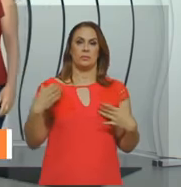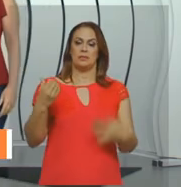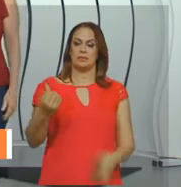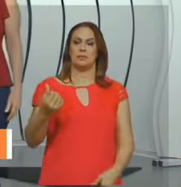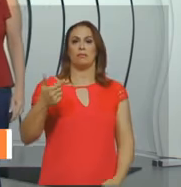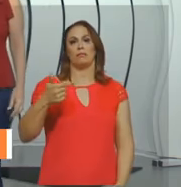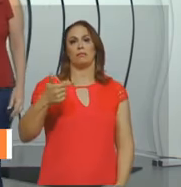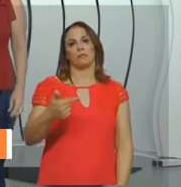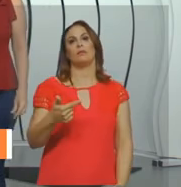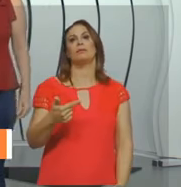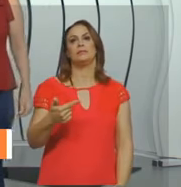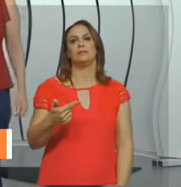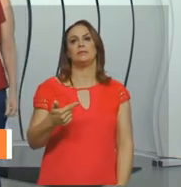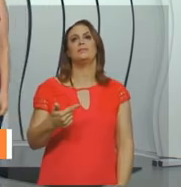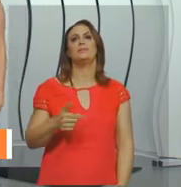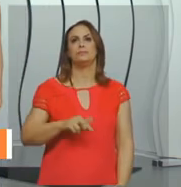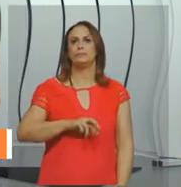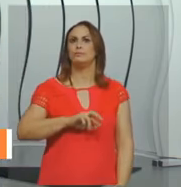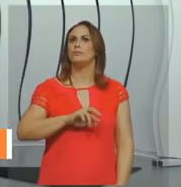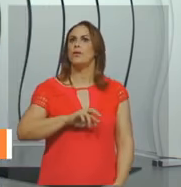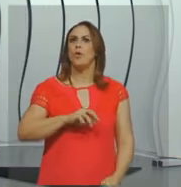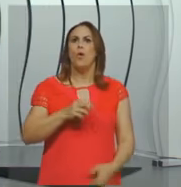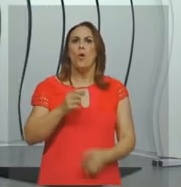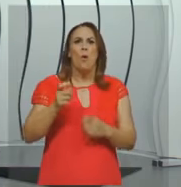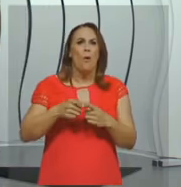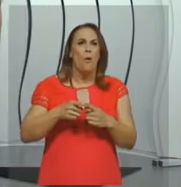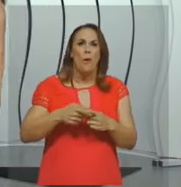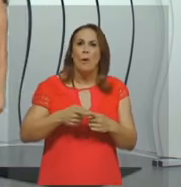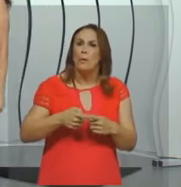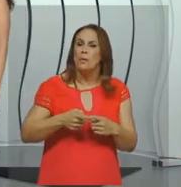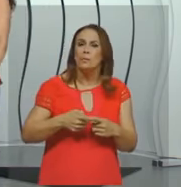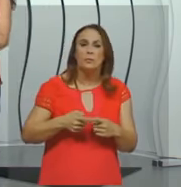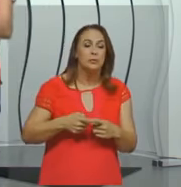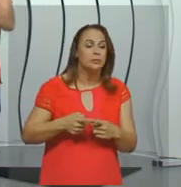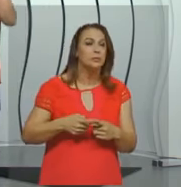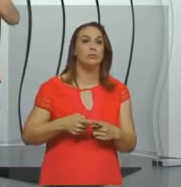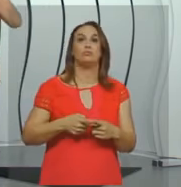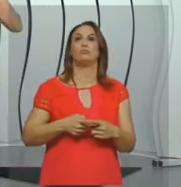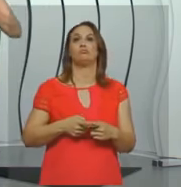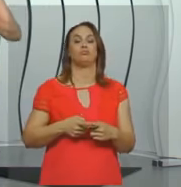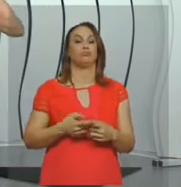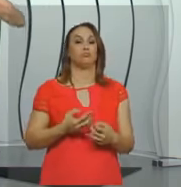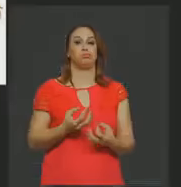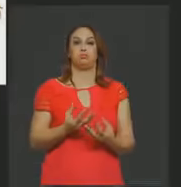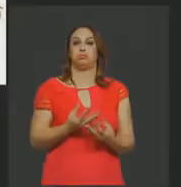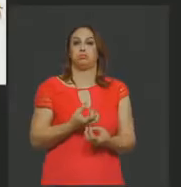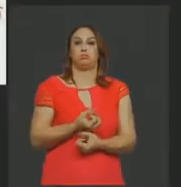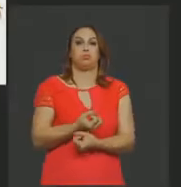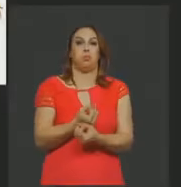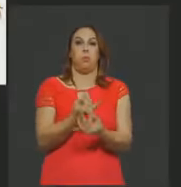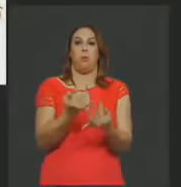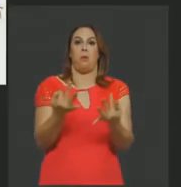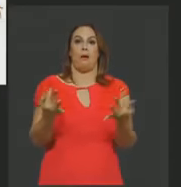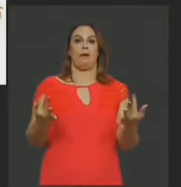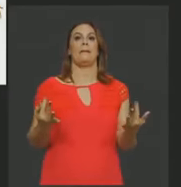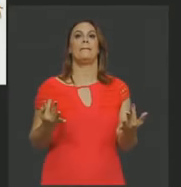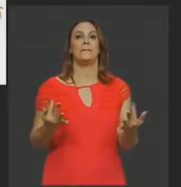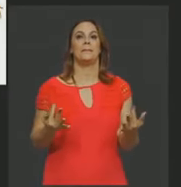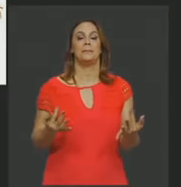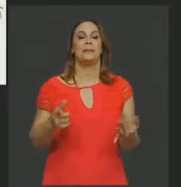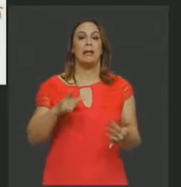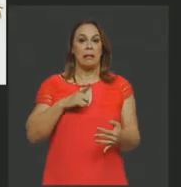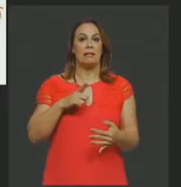Bem, partes do esqueleto. Nós temos aqui o esqueleto axial, que forma um eixo. Olha